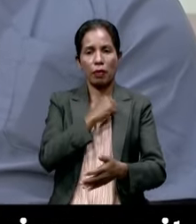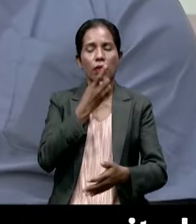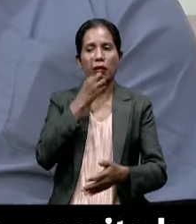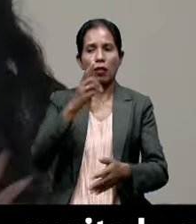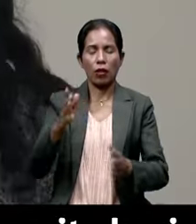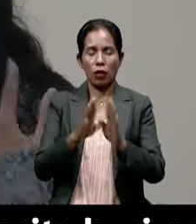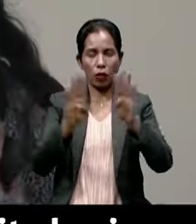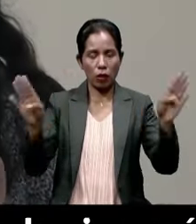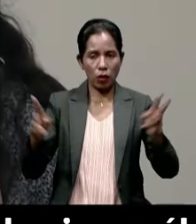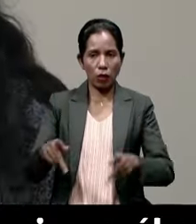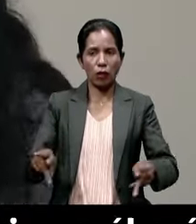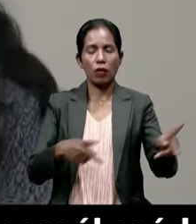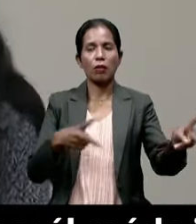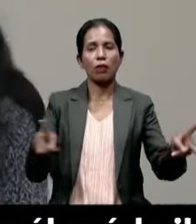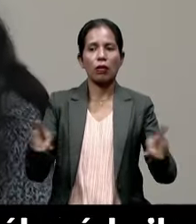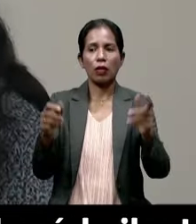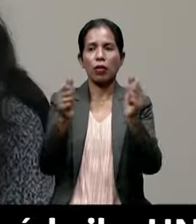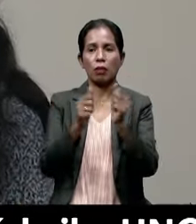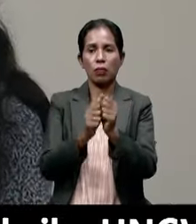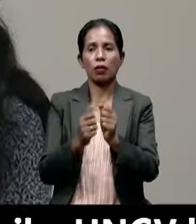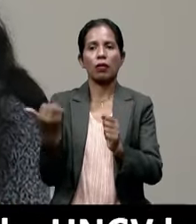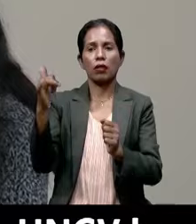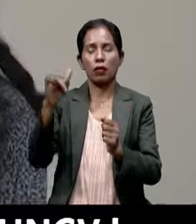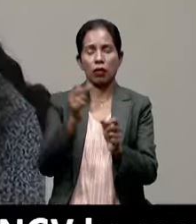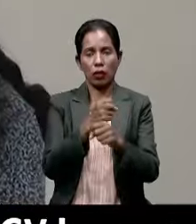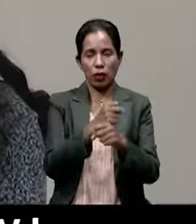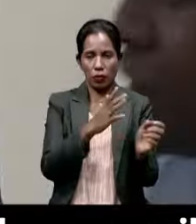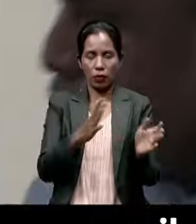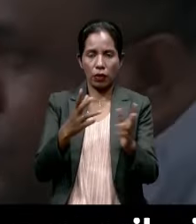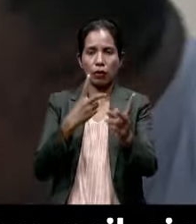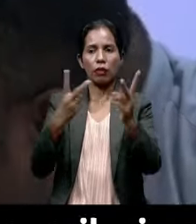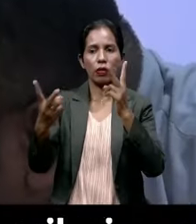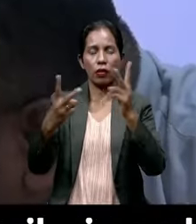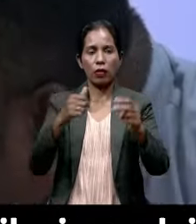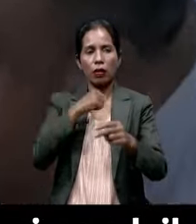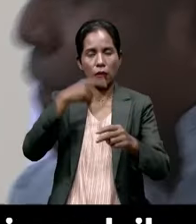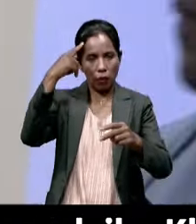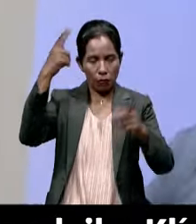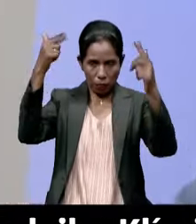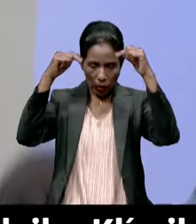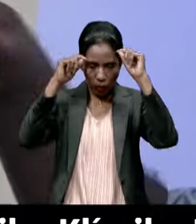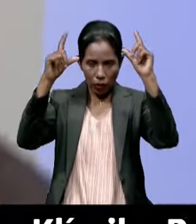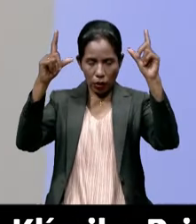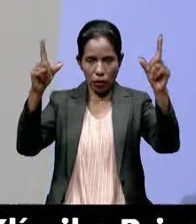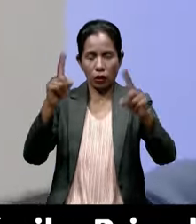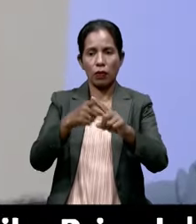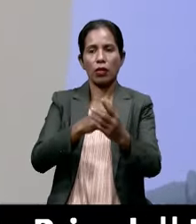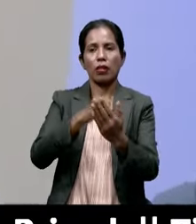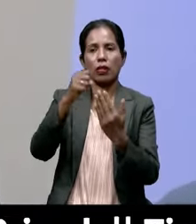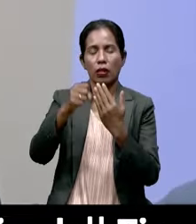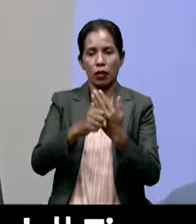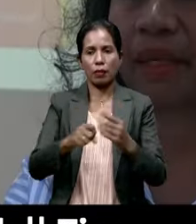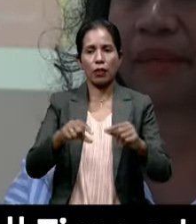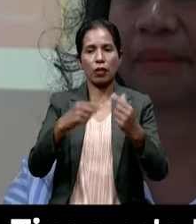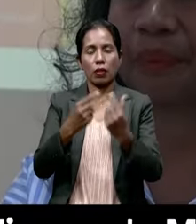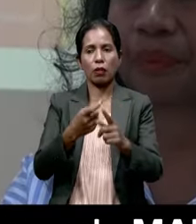loqueba público, ato voluntariamente, hamuto com Sira, onde halo preparação, simu visita Papa Francisco, mai Timor-Leste, e fulano setembro, tinang, né? Equipa conjunta,